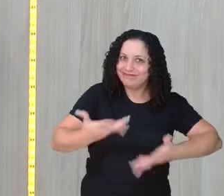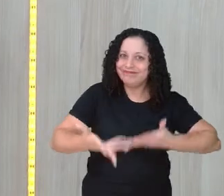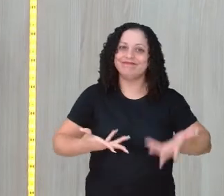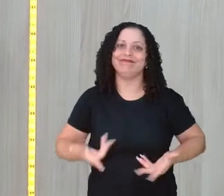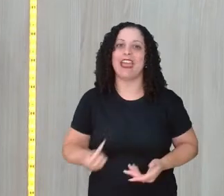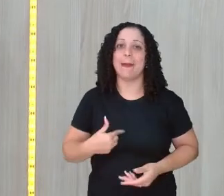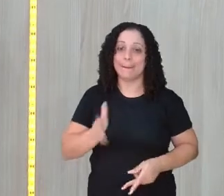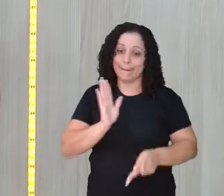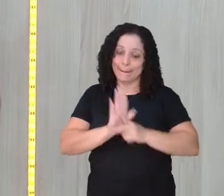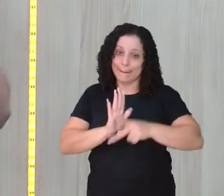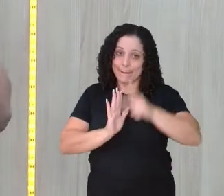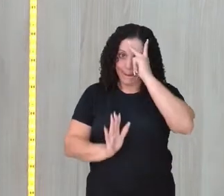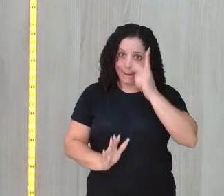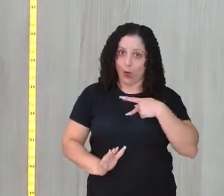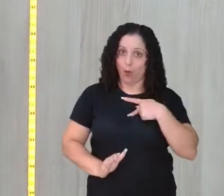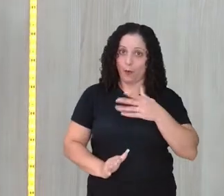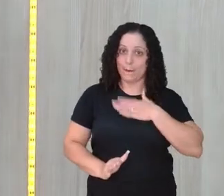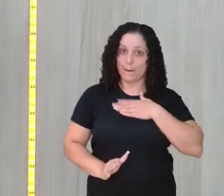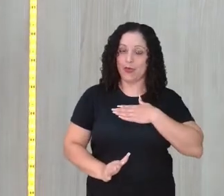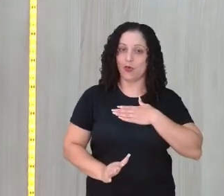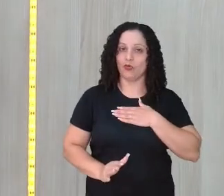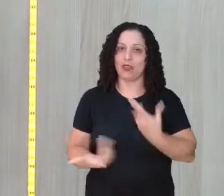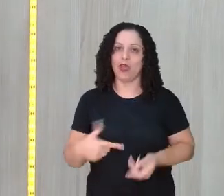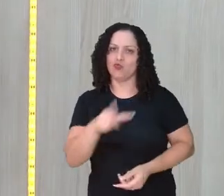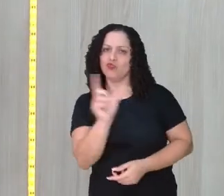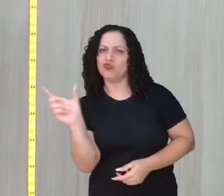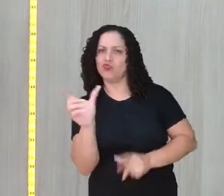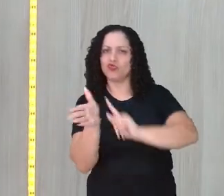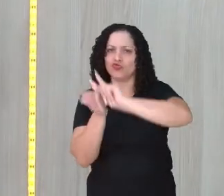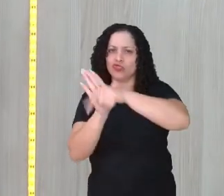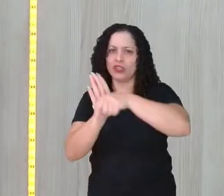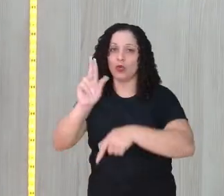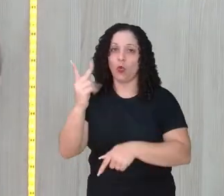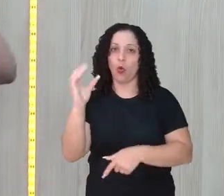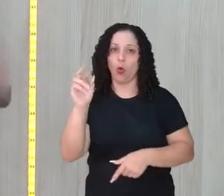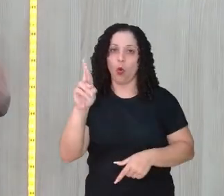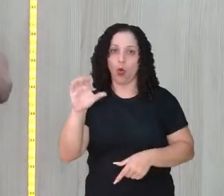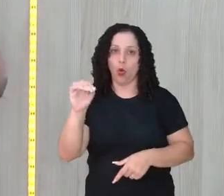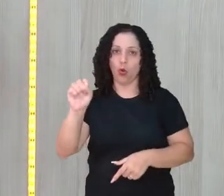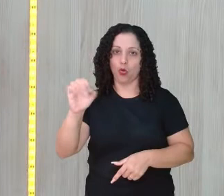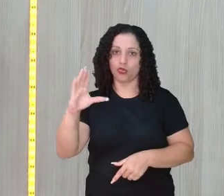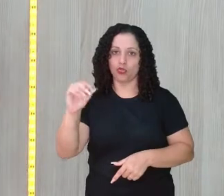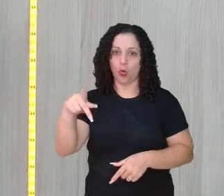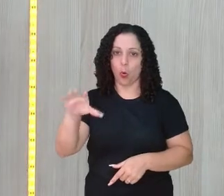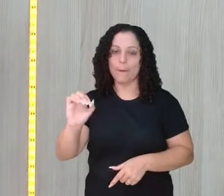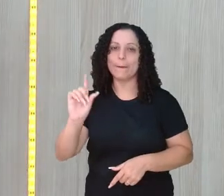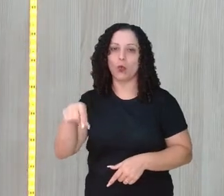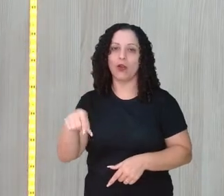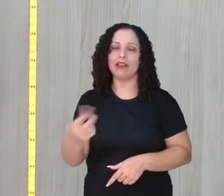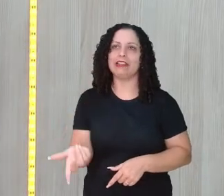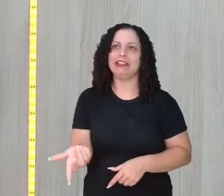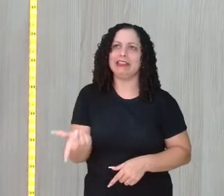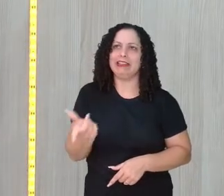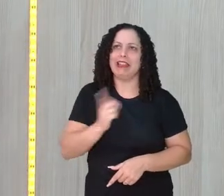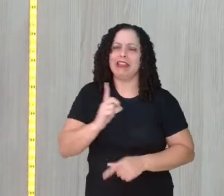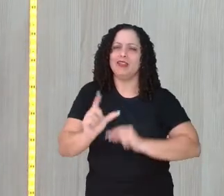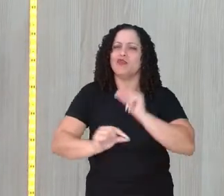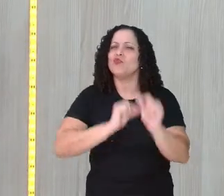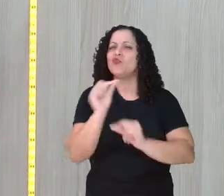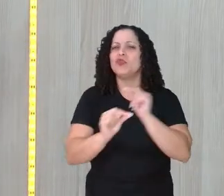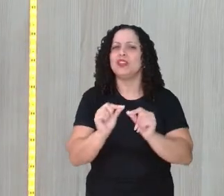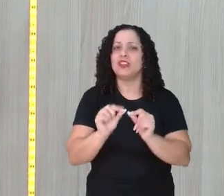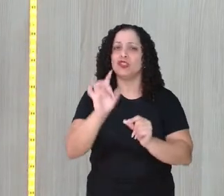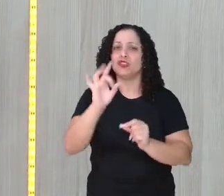Nesse caso, mesmo que seja um gênero horóscopo, ali não tem uma função de predição. Ali